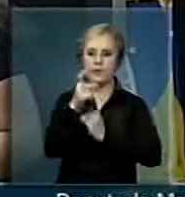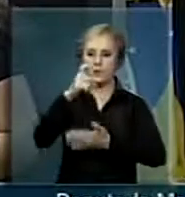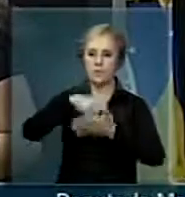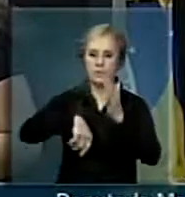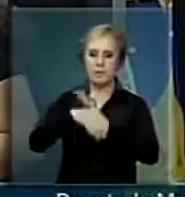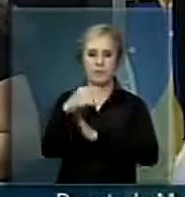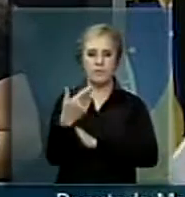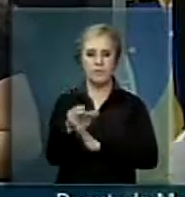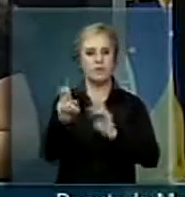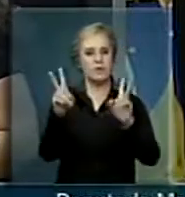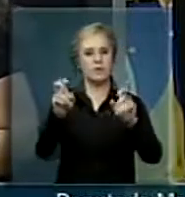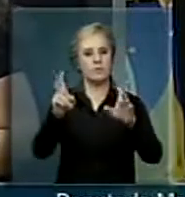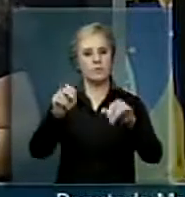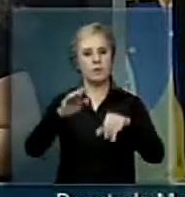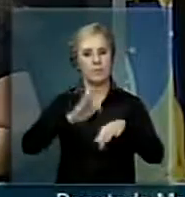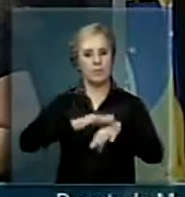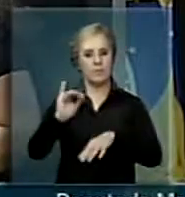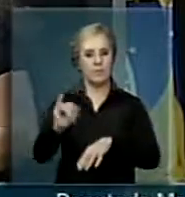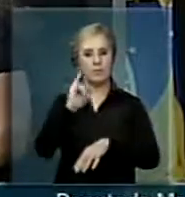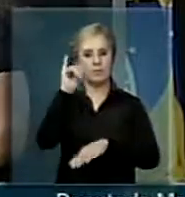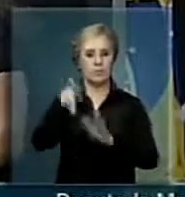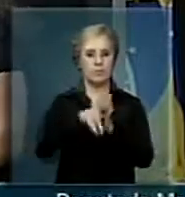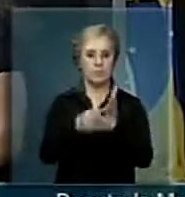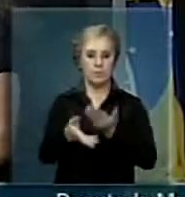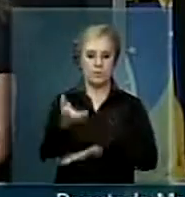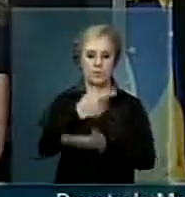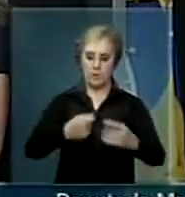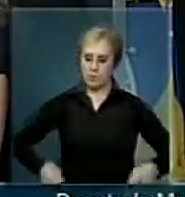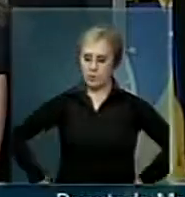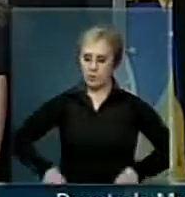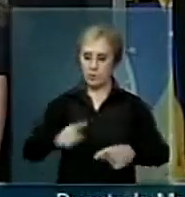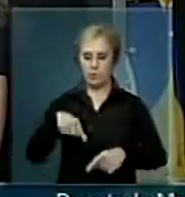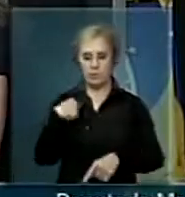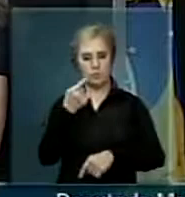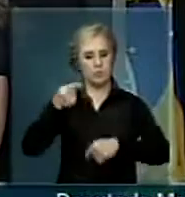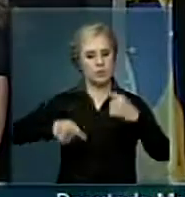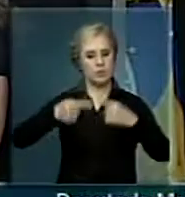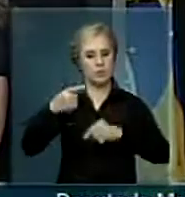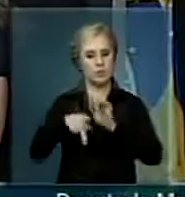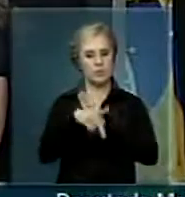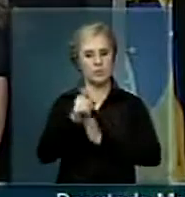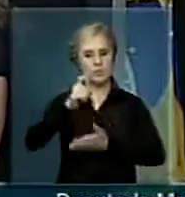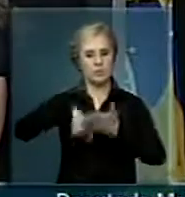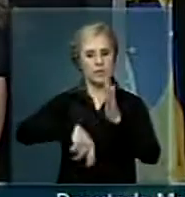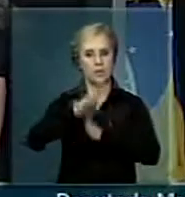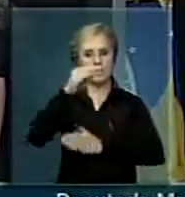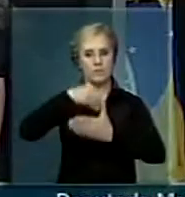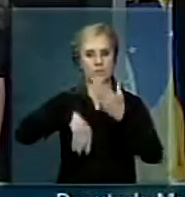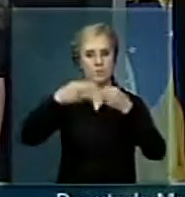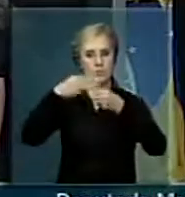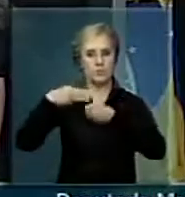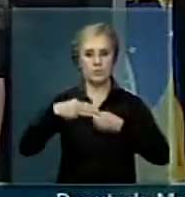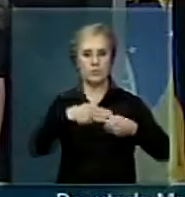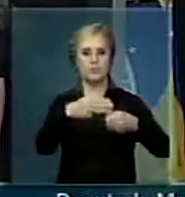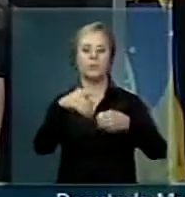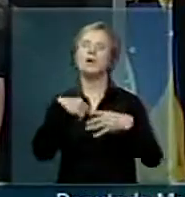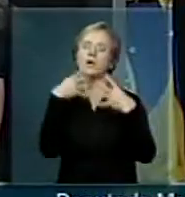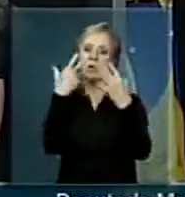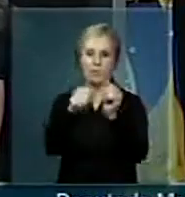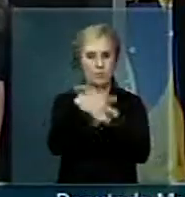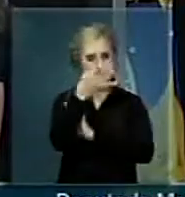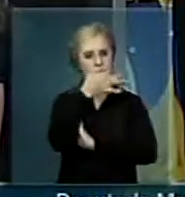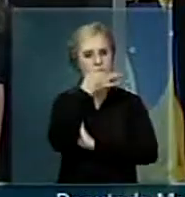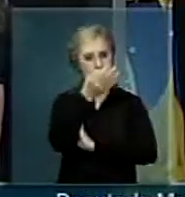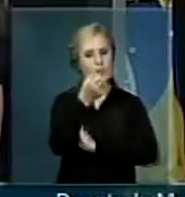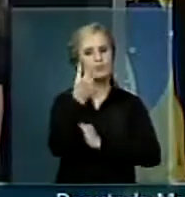extra-tarifários, que é o tema mais crucial da planilha de custo que todos nós que debatemos tarifa nos municípios conhecemos. Eu acolho a sua